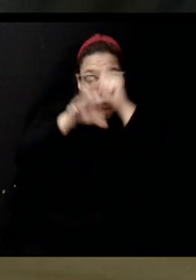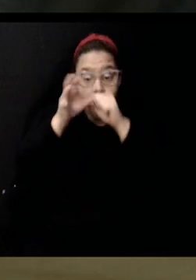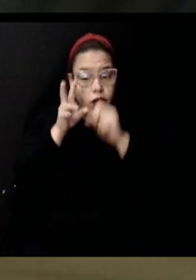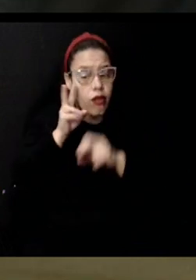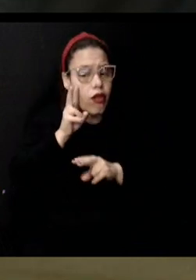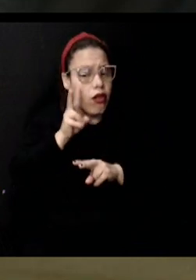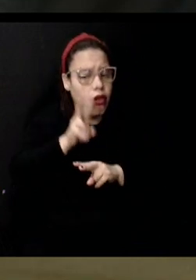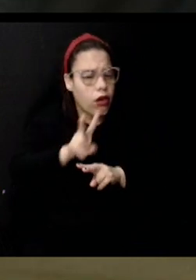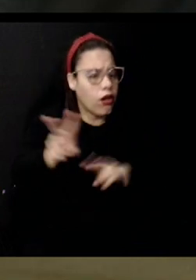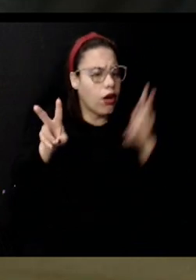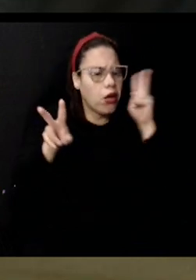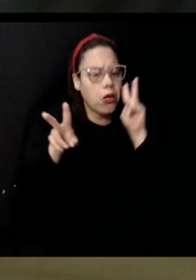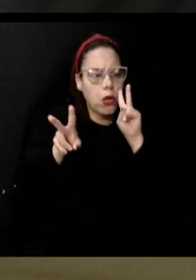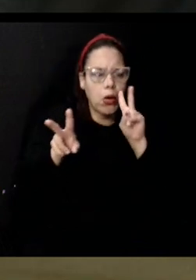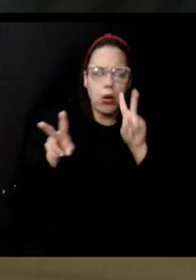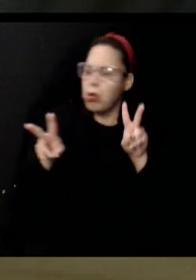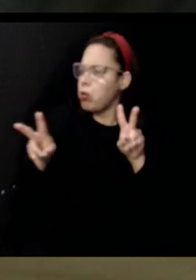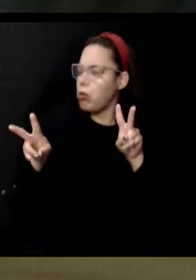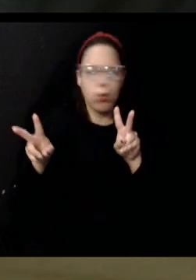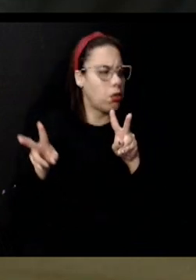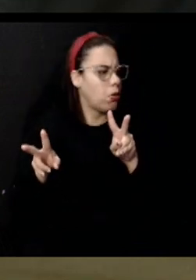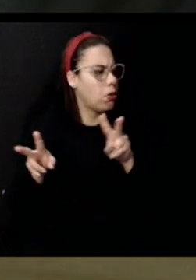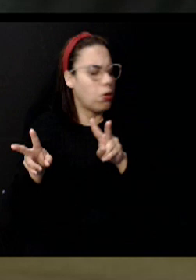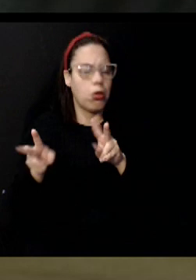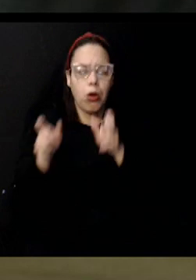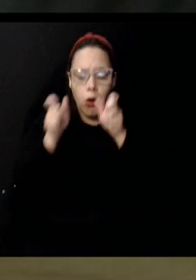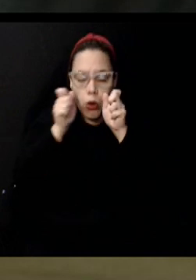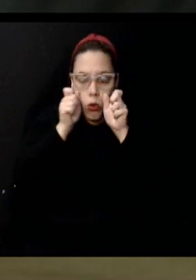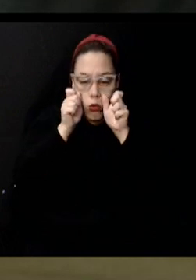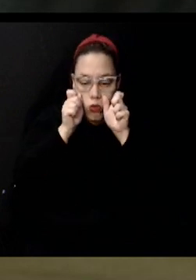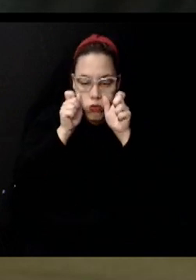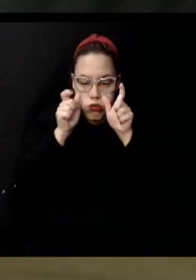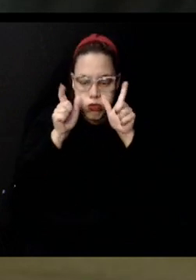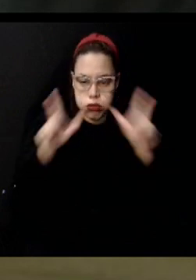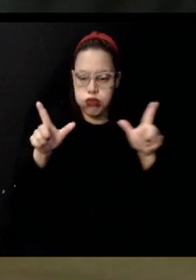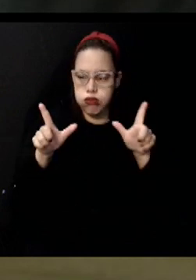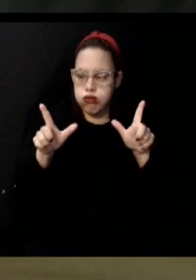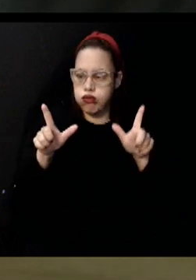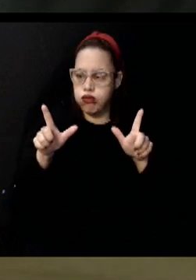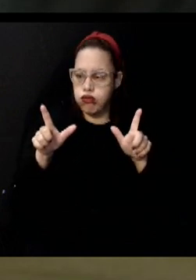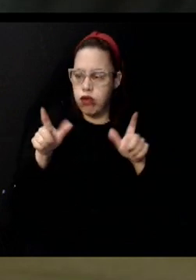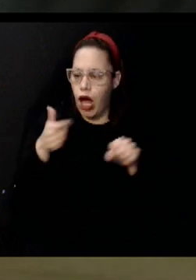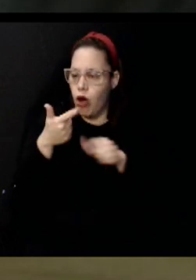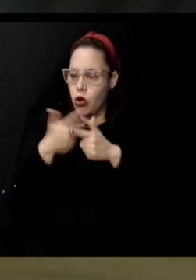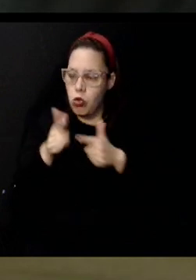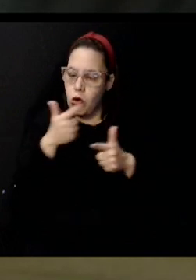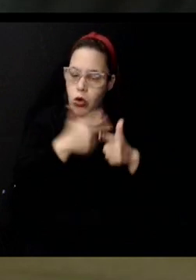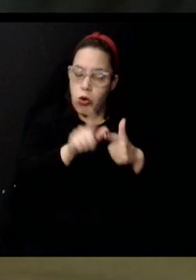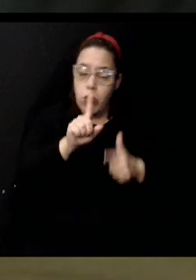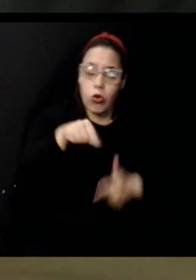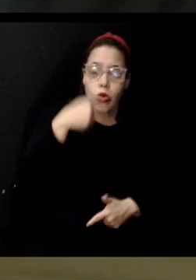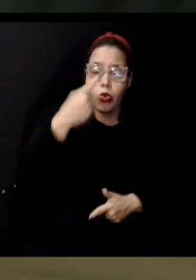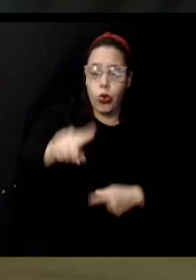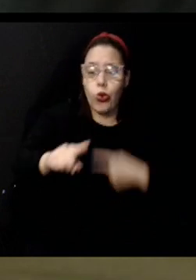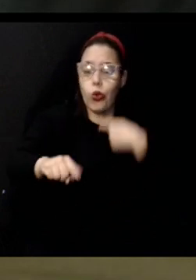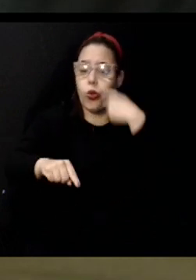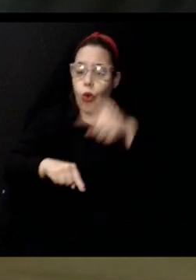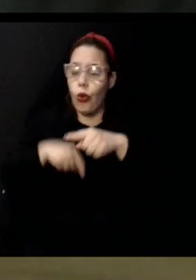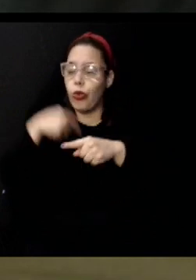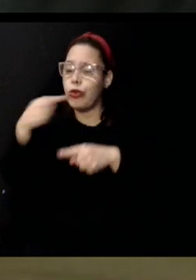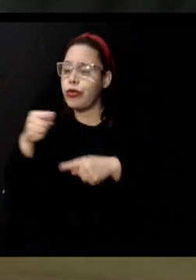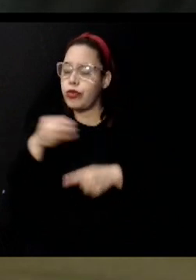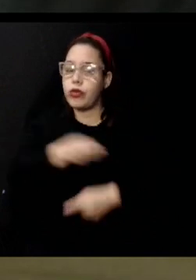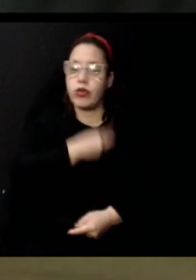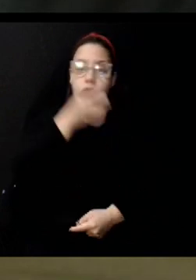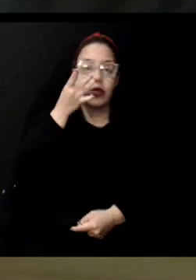mais, né, com uma visão ampliada às situações, né. Acredito que muita gente que presenciou esse